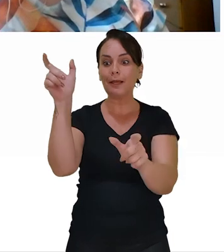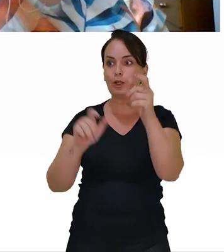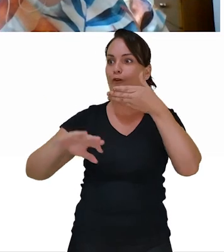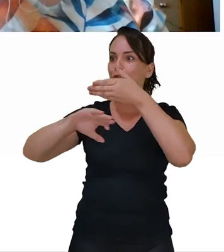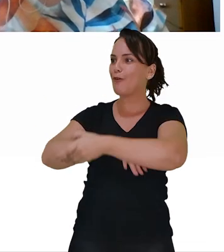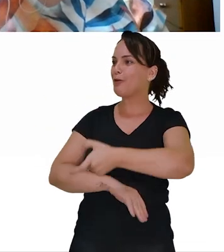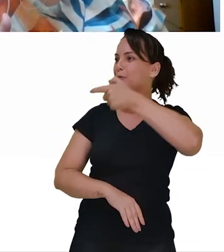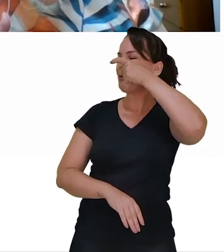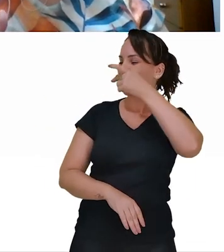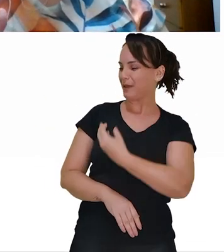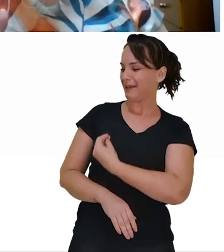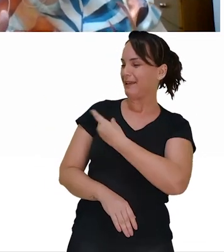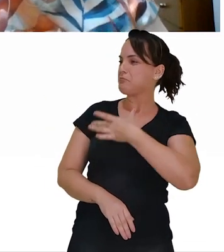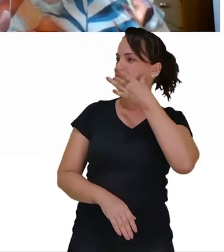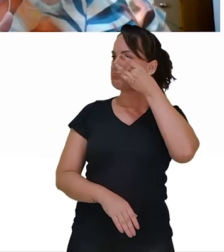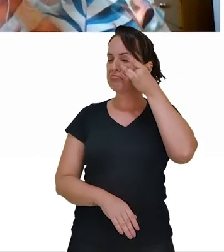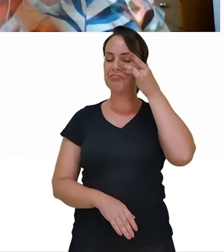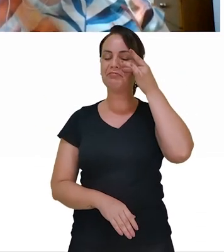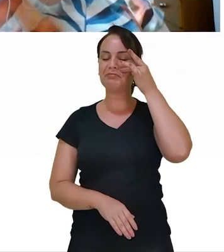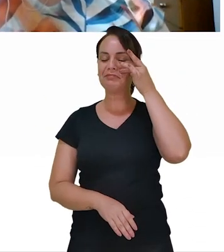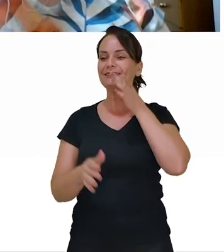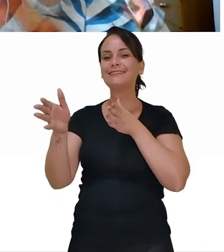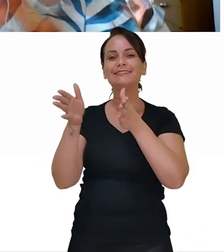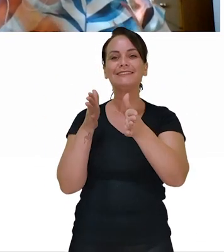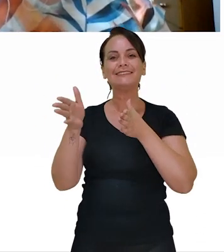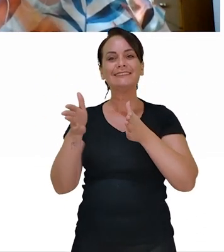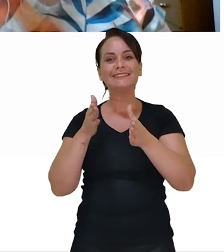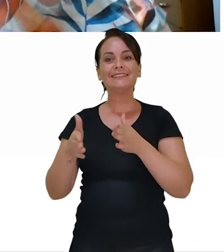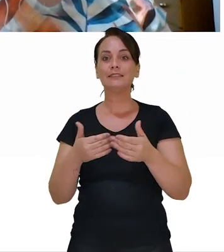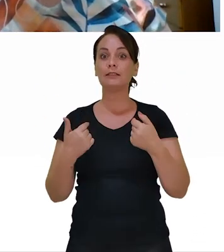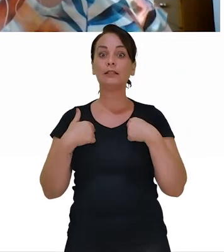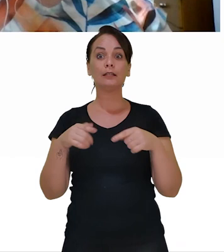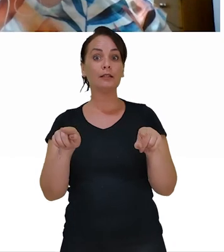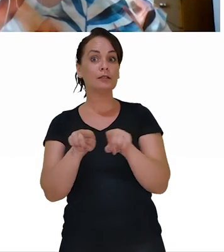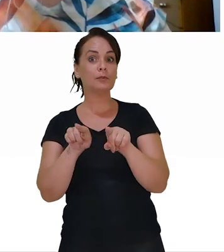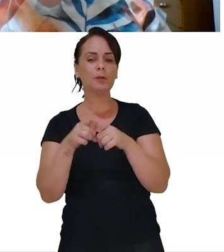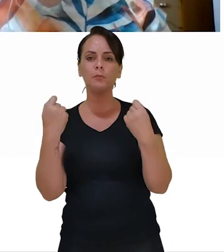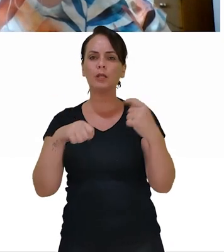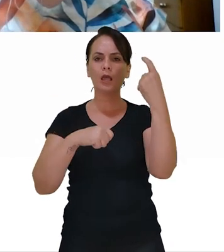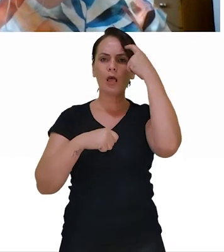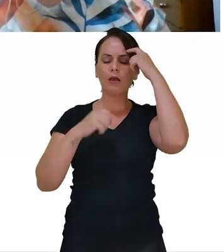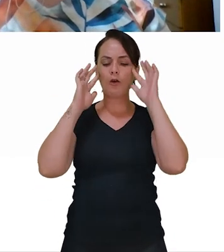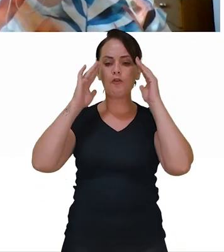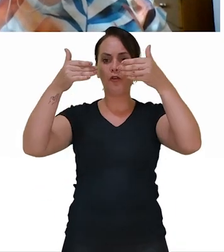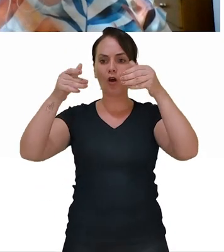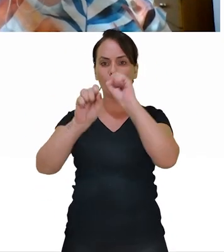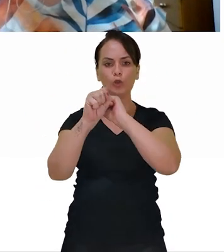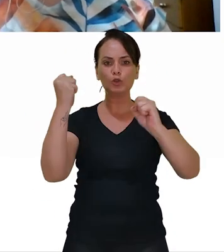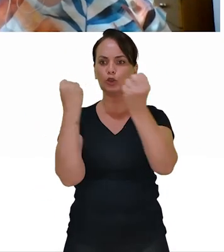Socorro nesse modelo de acessibilidade. E a gente tem que pensar na sociedade como um